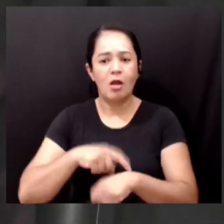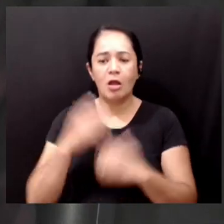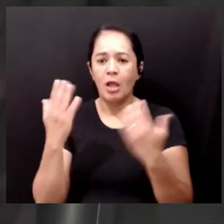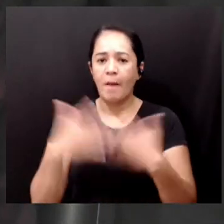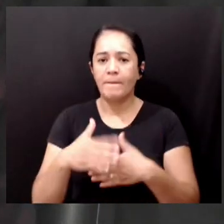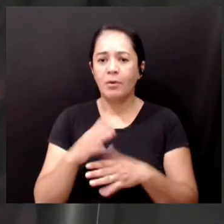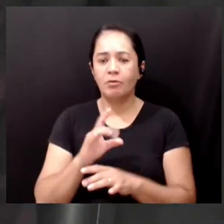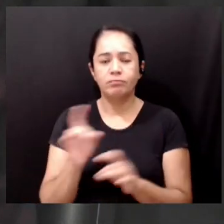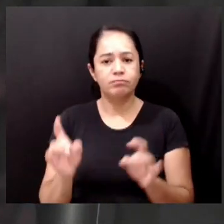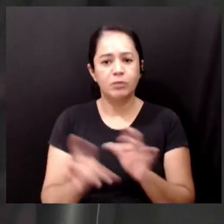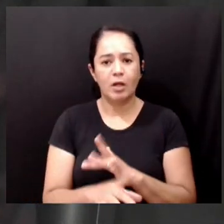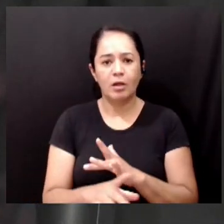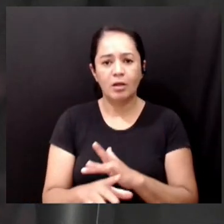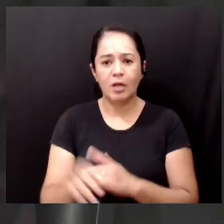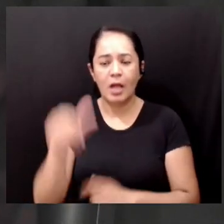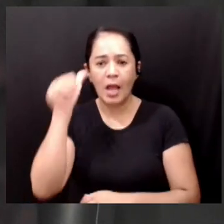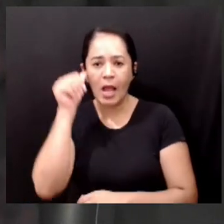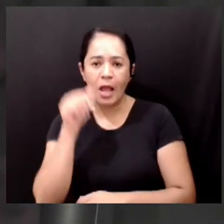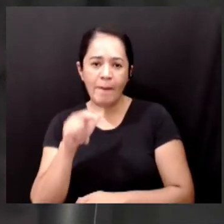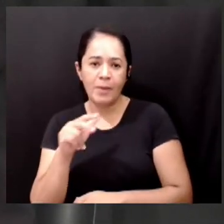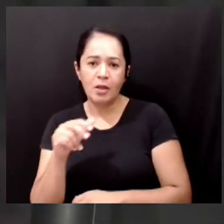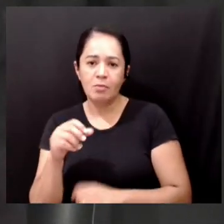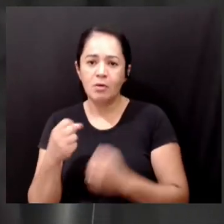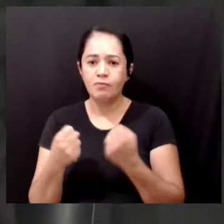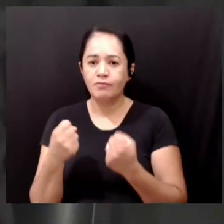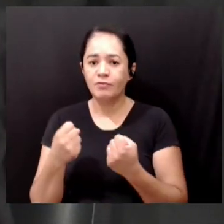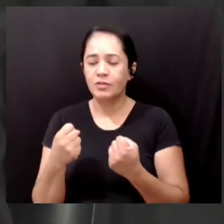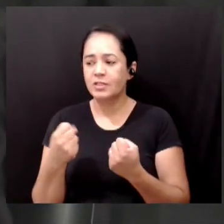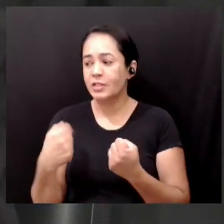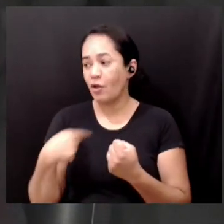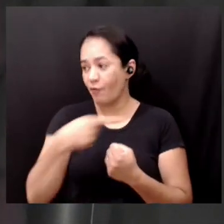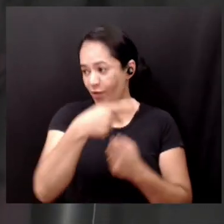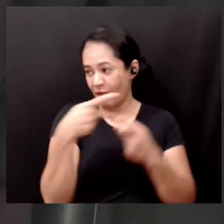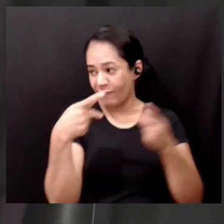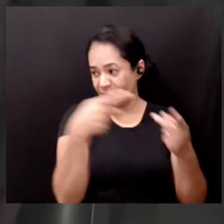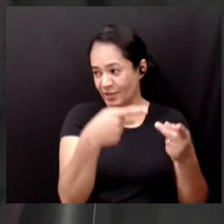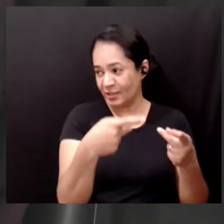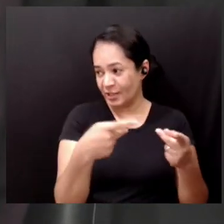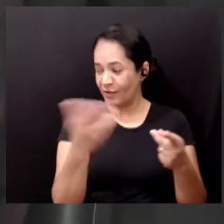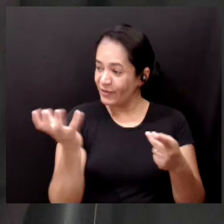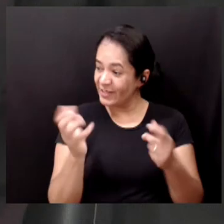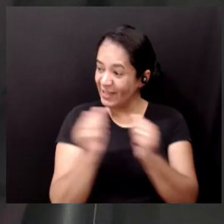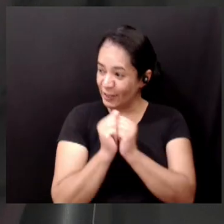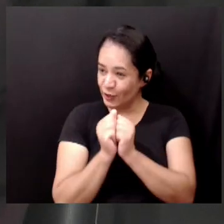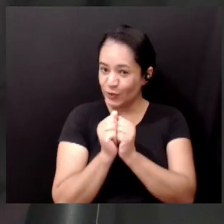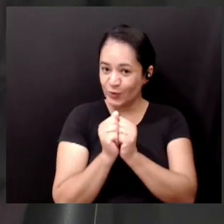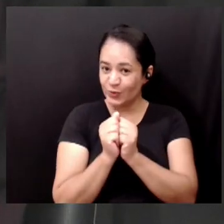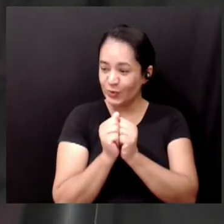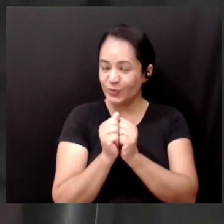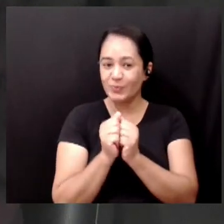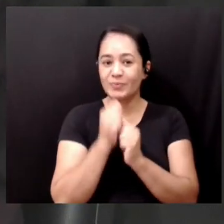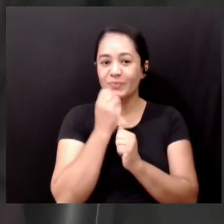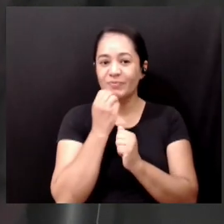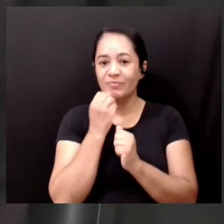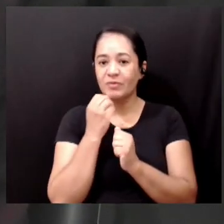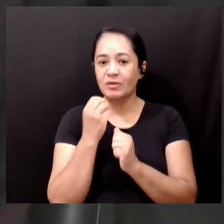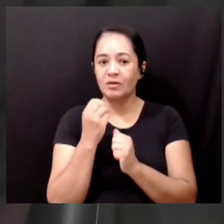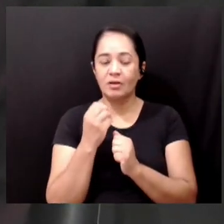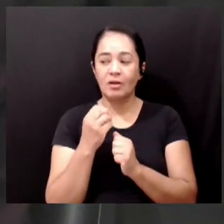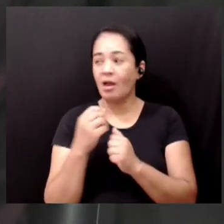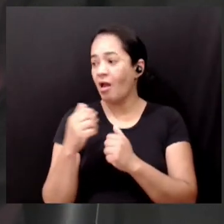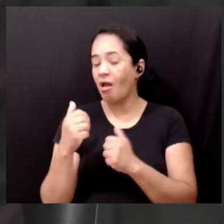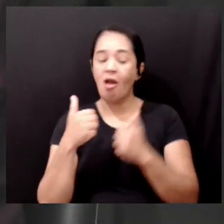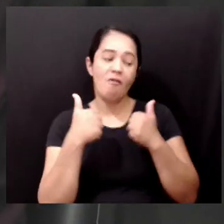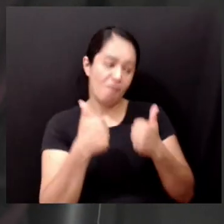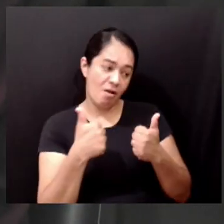eu vou lá visitar a Cristiane, você não quer ir lá comigo? Ela tinha me pego da prova pra ir. Eu falei, vamos, ao invés de ir pra casa. Ela estava no